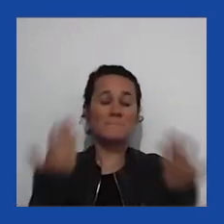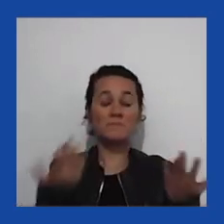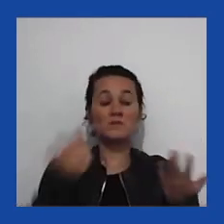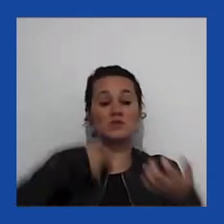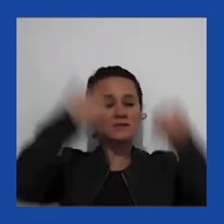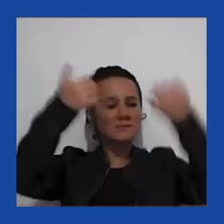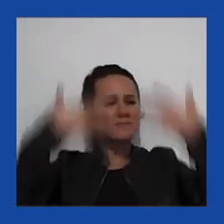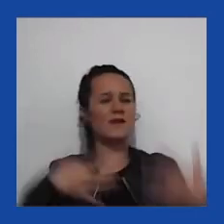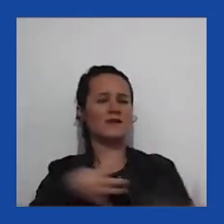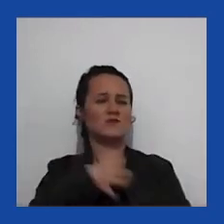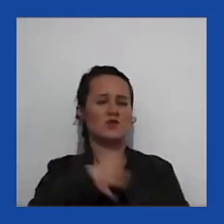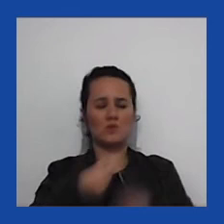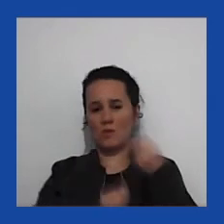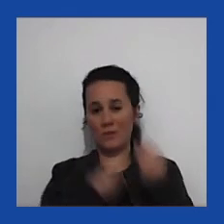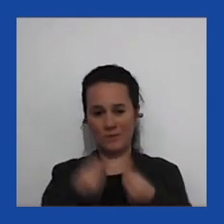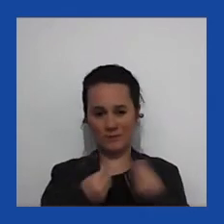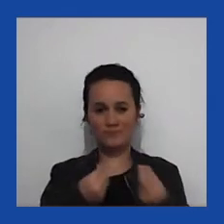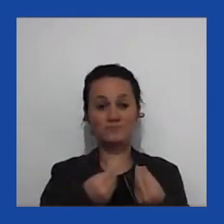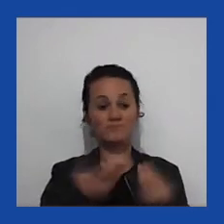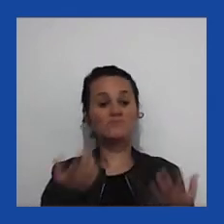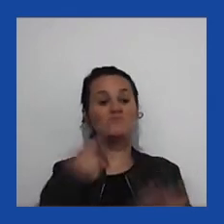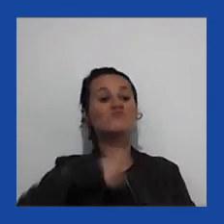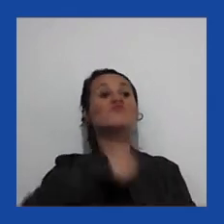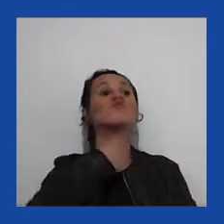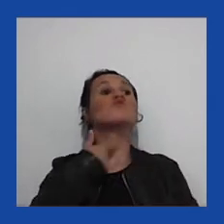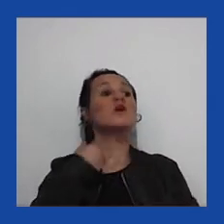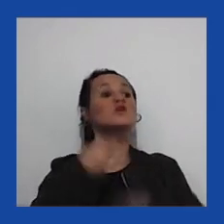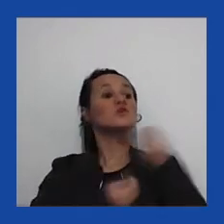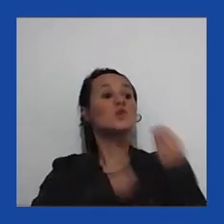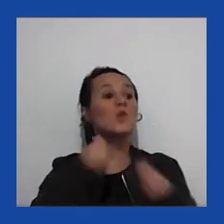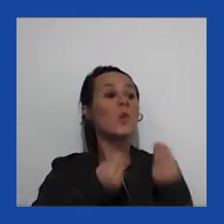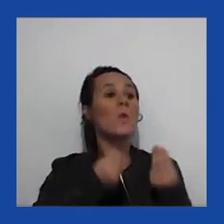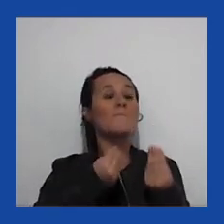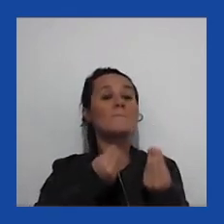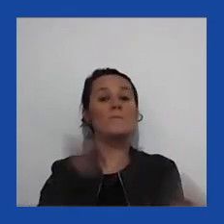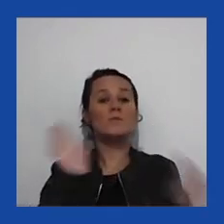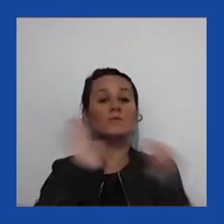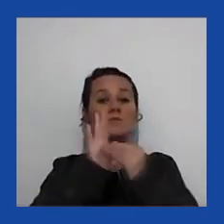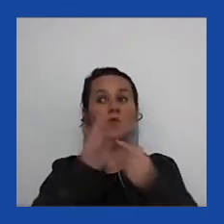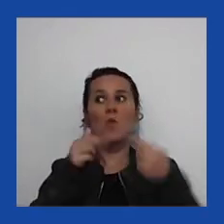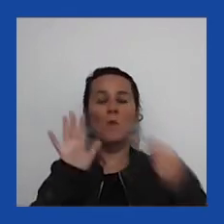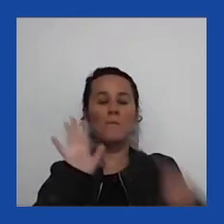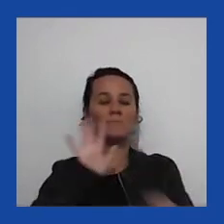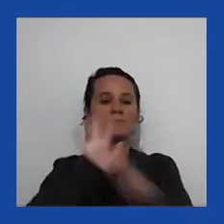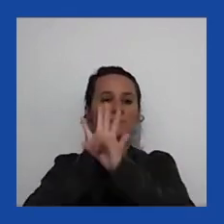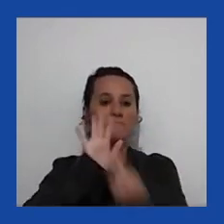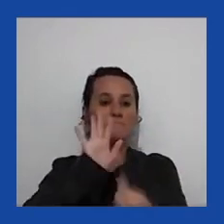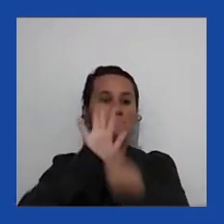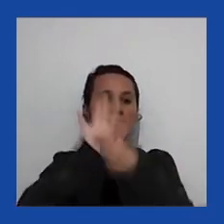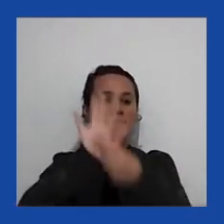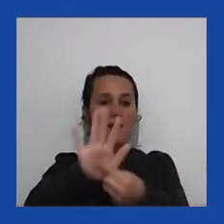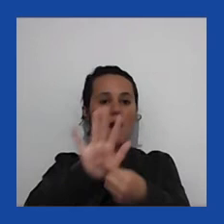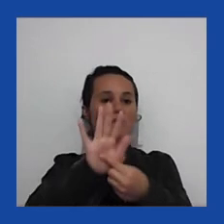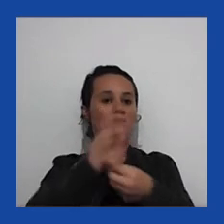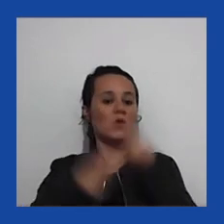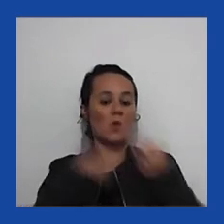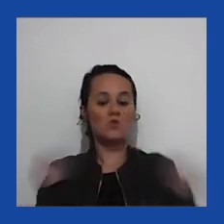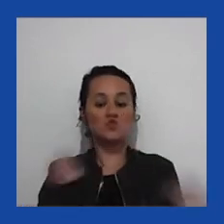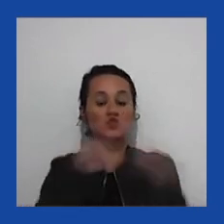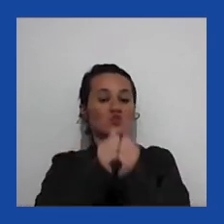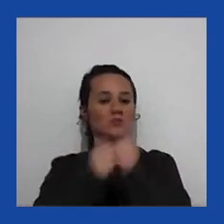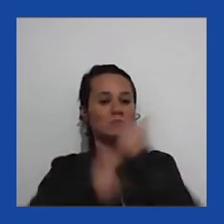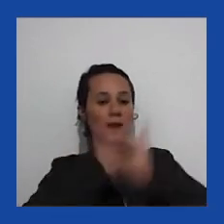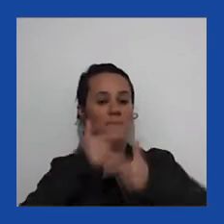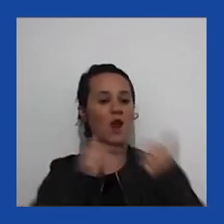DNA, da intenção, da diretriz de co-criar um legado, de trabalhar junto, de construir,